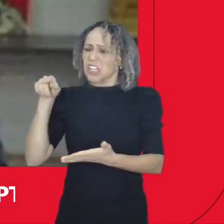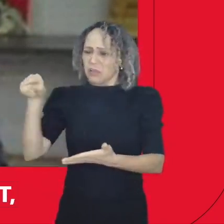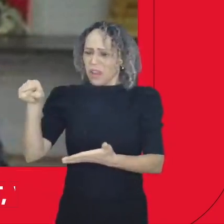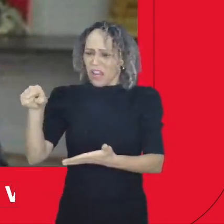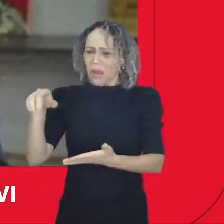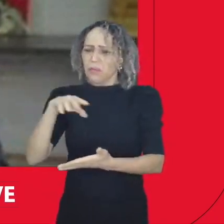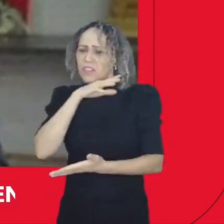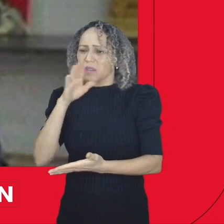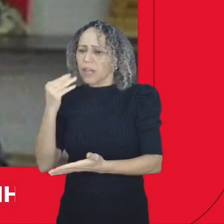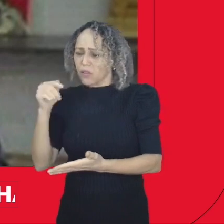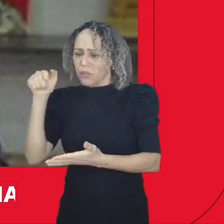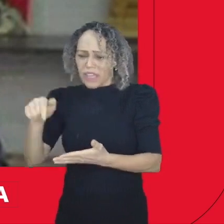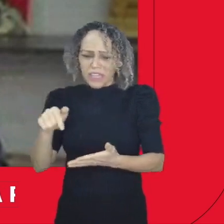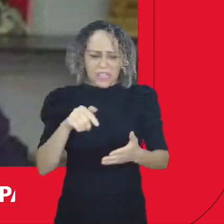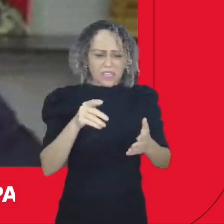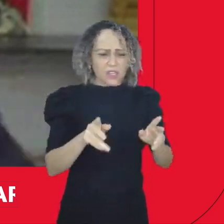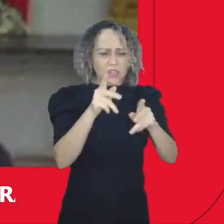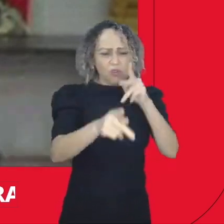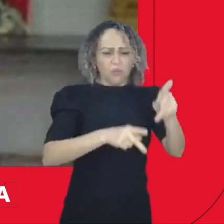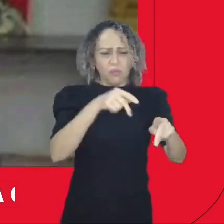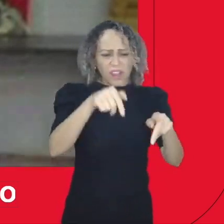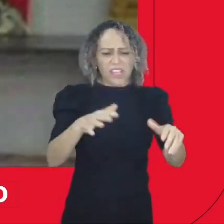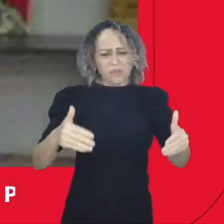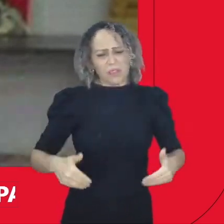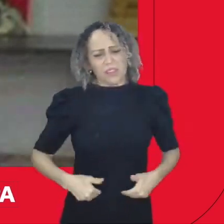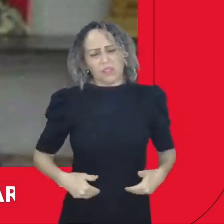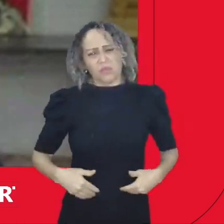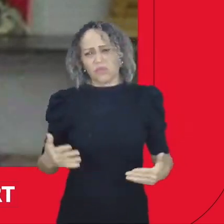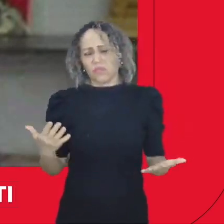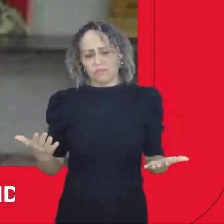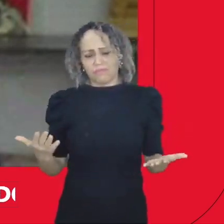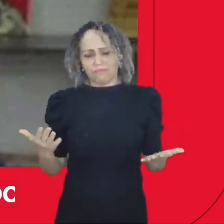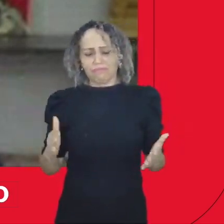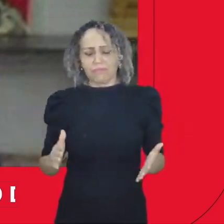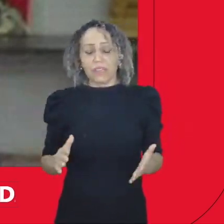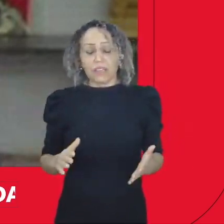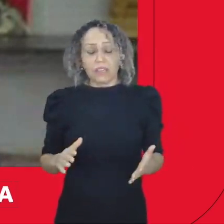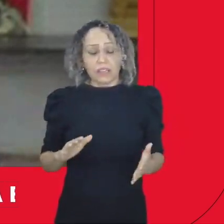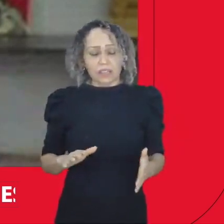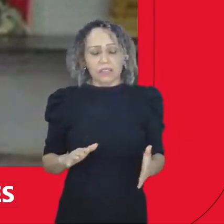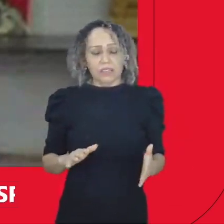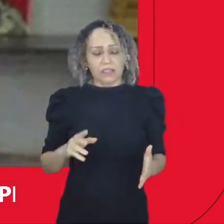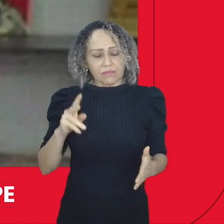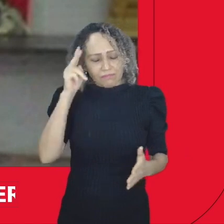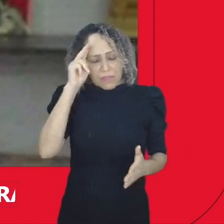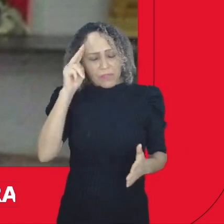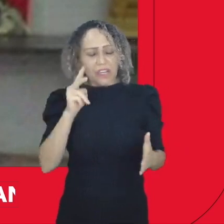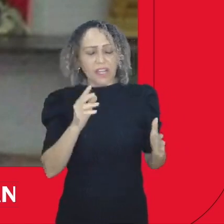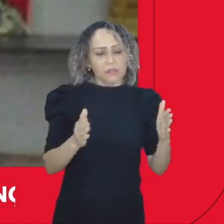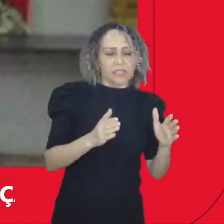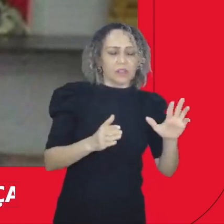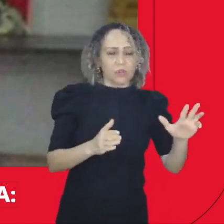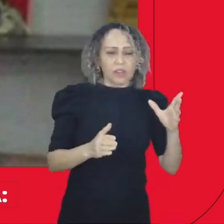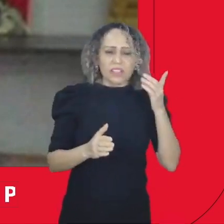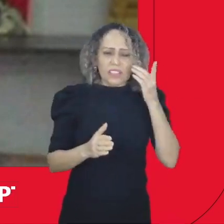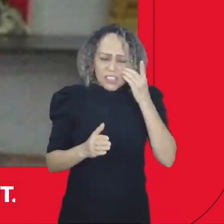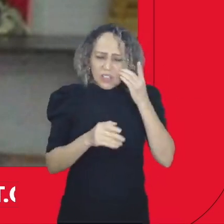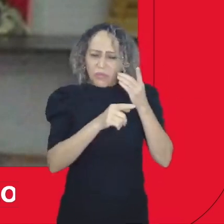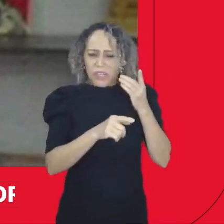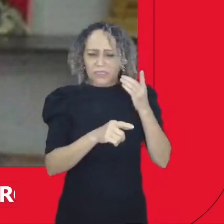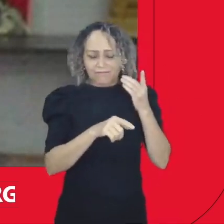governador ao lado do presidente Lula, nós vamos de novo voltar ao tempo da fartura na mesa. Não é possível, Amanda, aqui no Rio